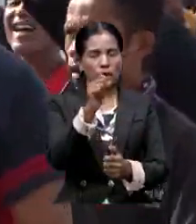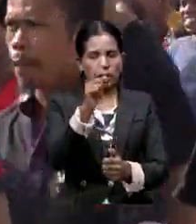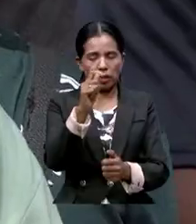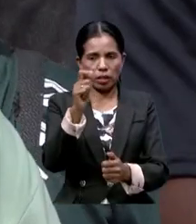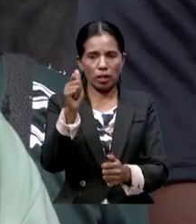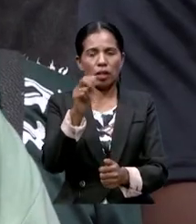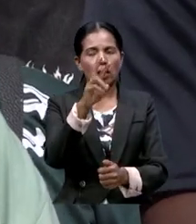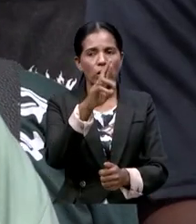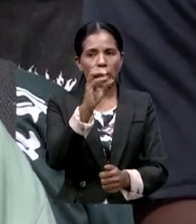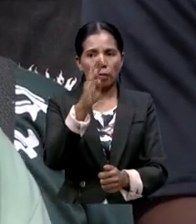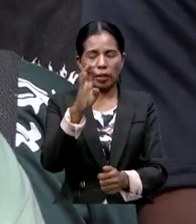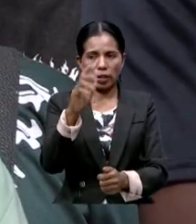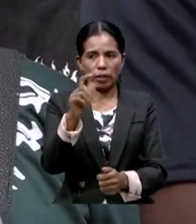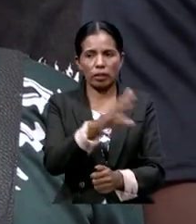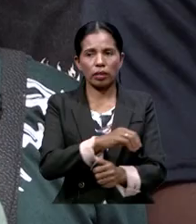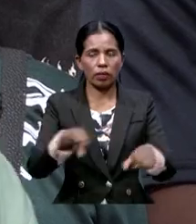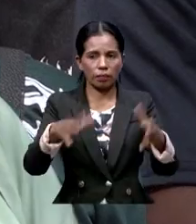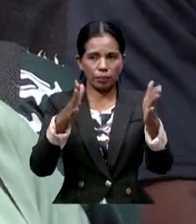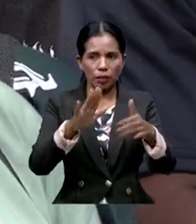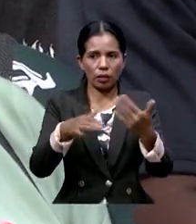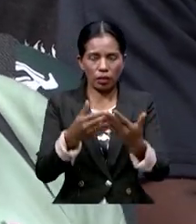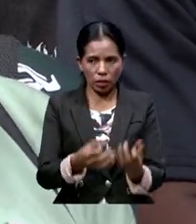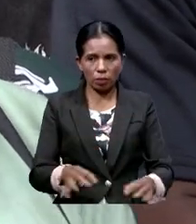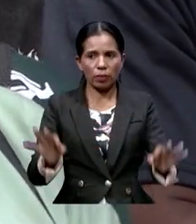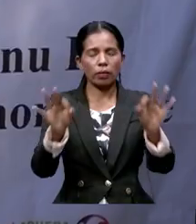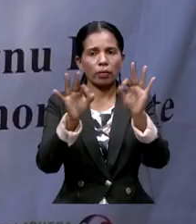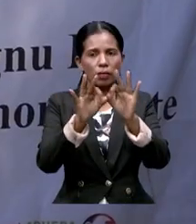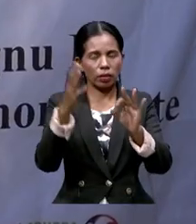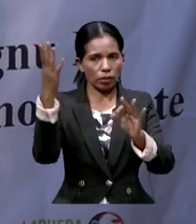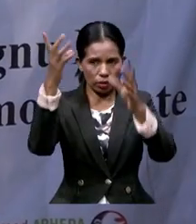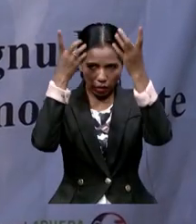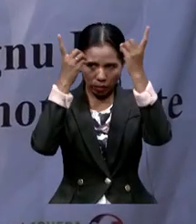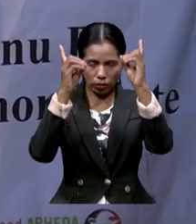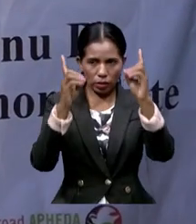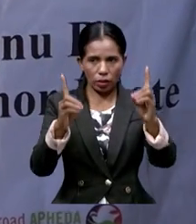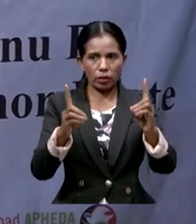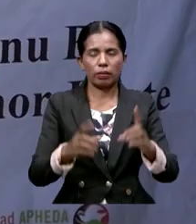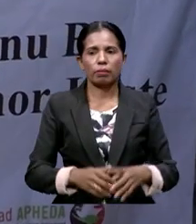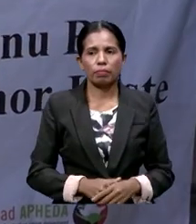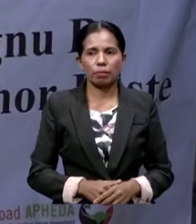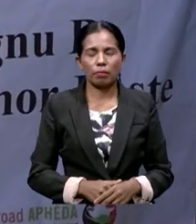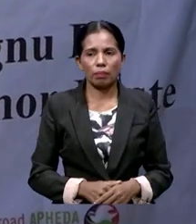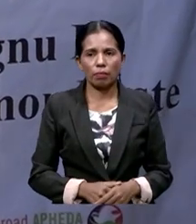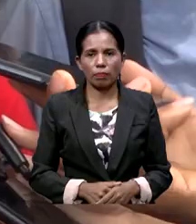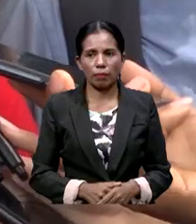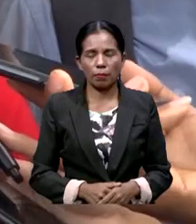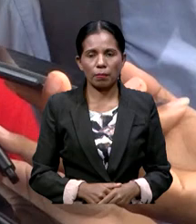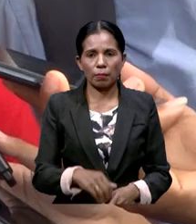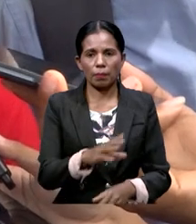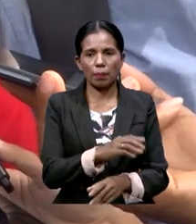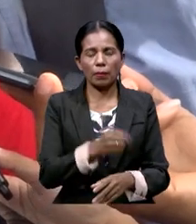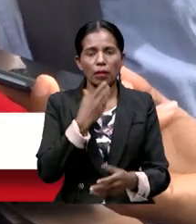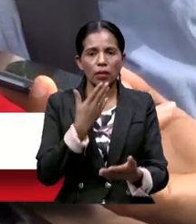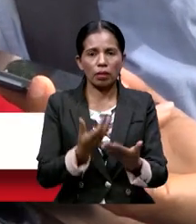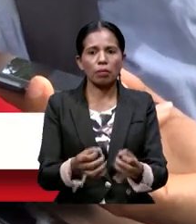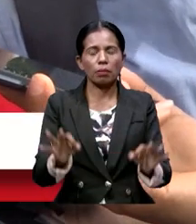Roberto Guzmão, HTT, papel trabalhador sira importante ia desenvolvimento Timor-Leste. Papel importante makne, nasang ida nebe